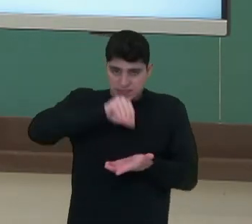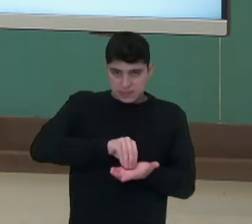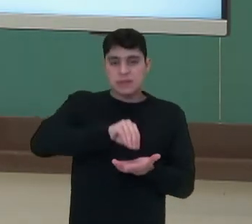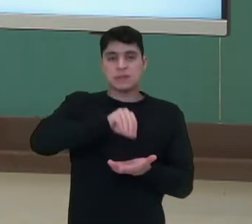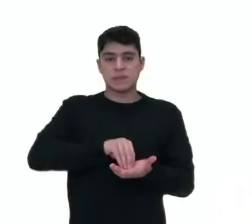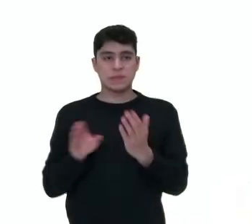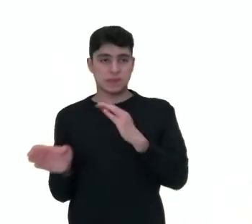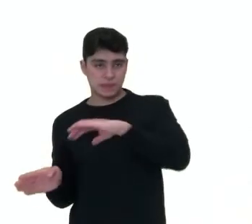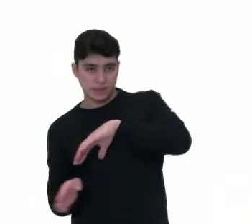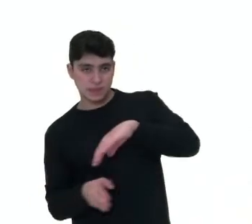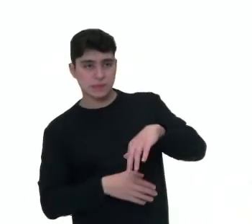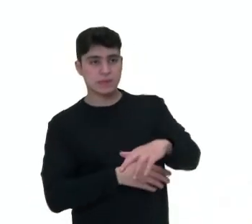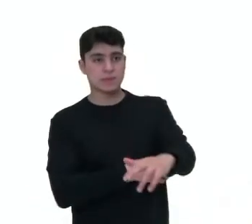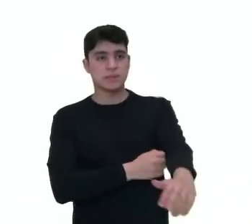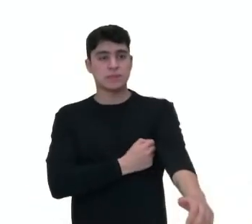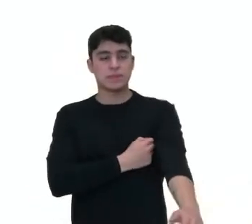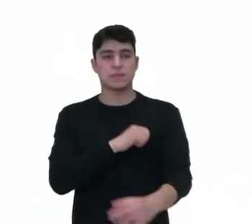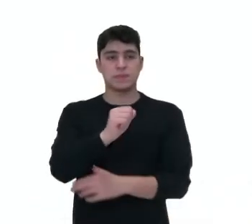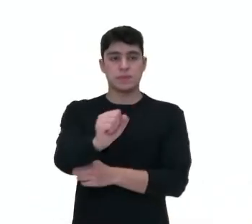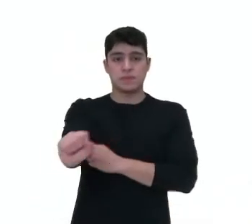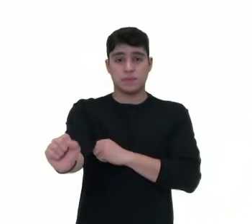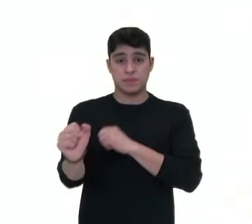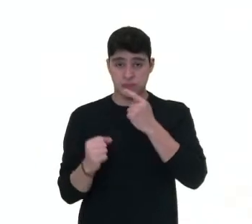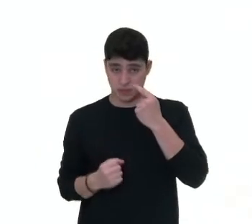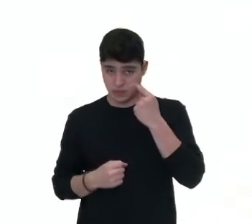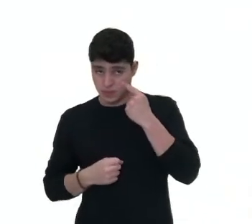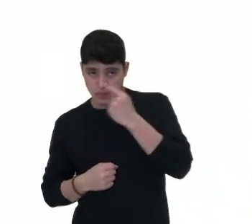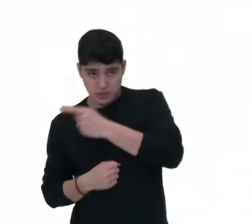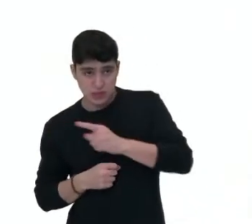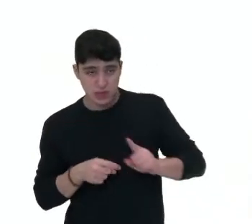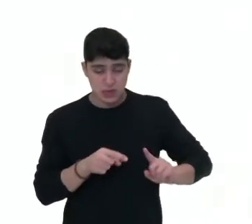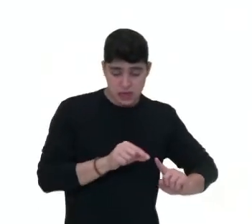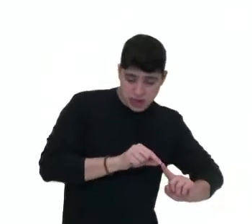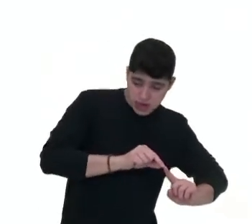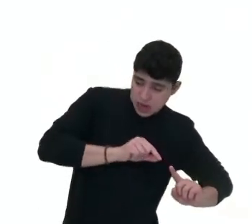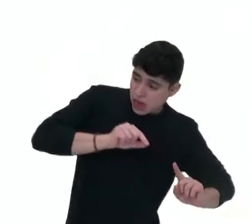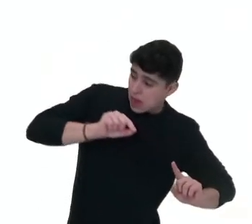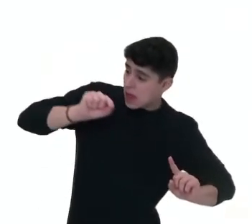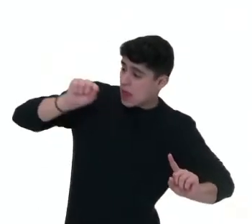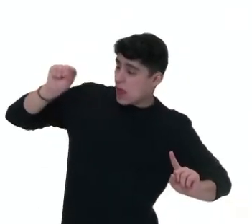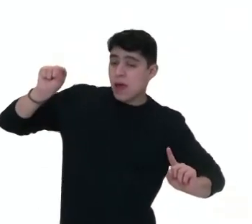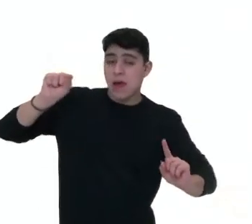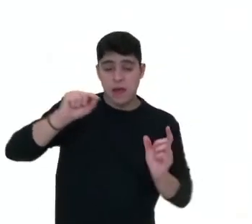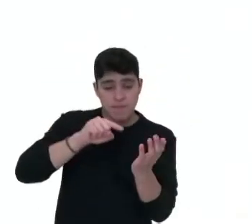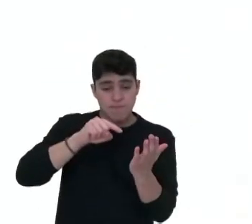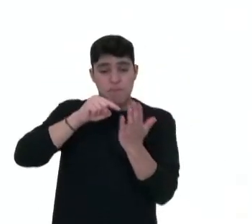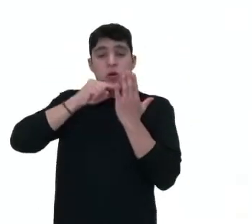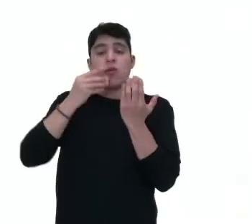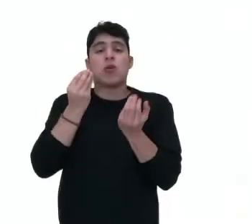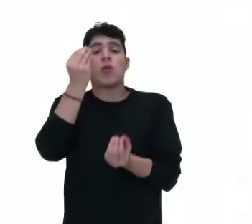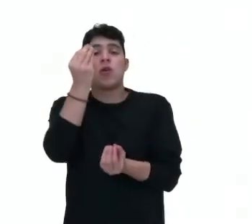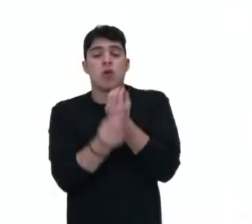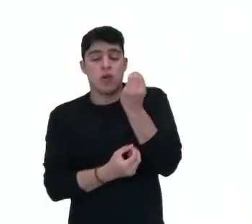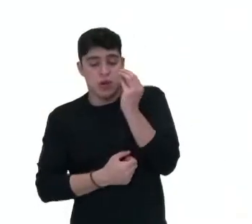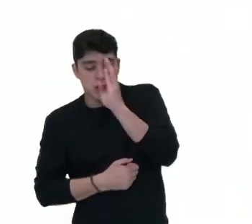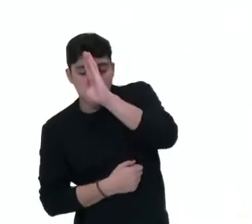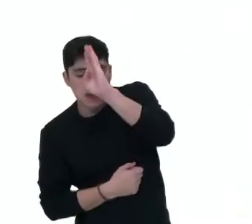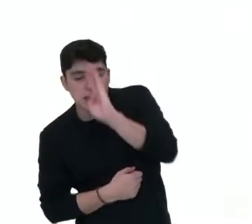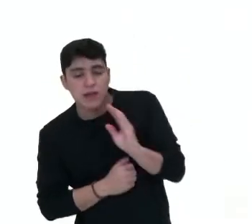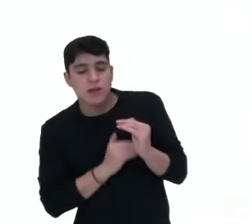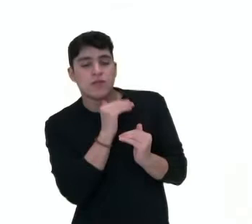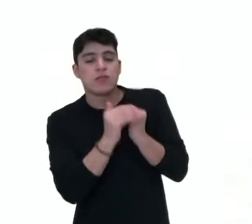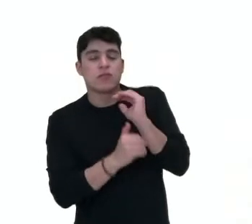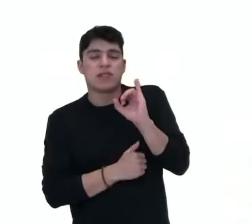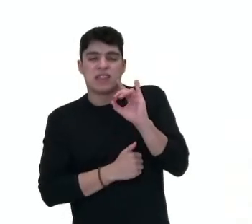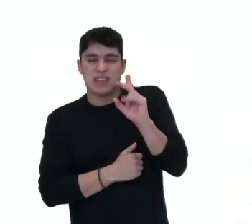gráficos mostrando aí como o Brasil evoluiu ao longo do tempo aí, quanto ao seu IDH. Vamos ver? Em 1990, o Brasil